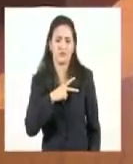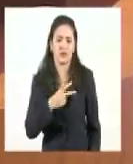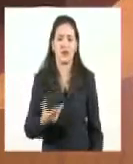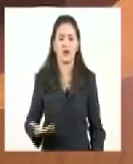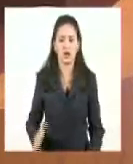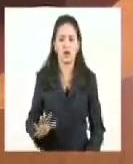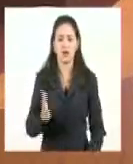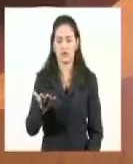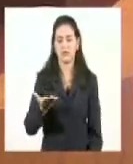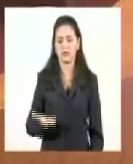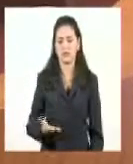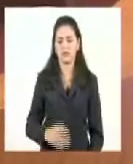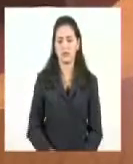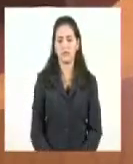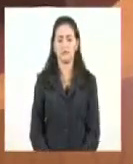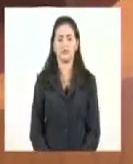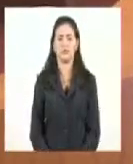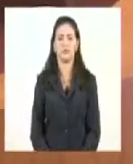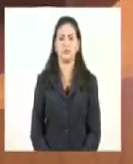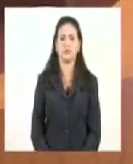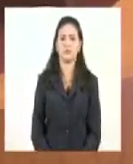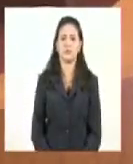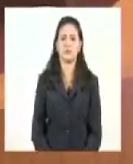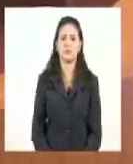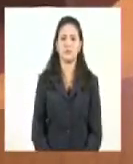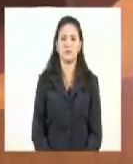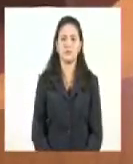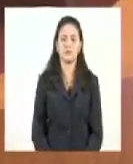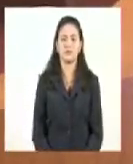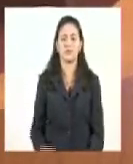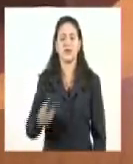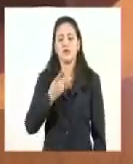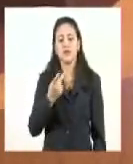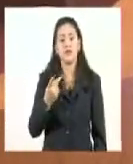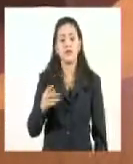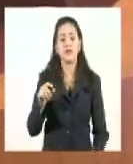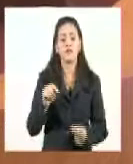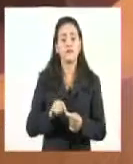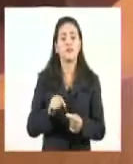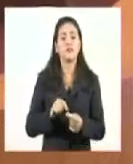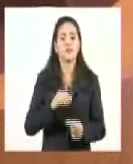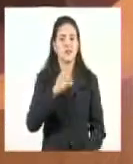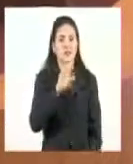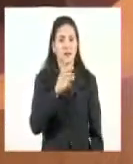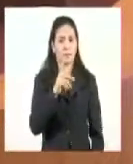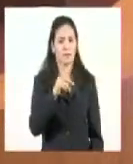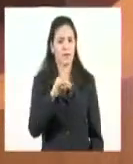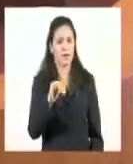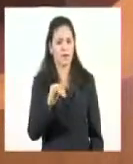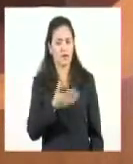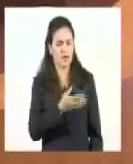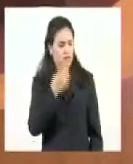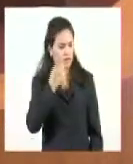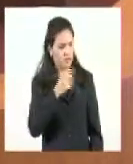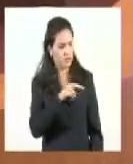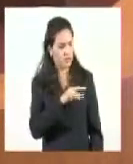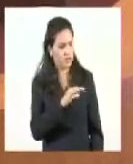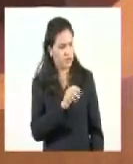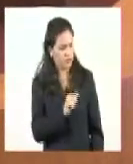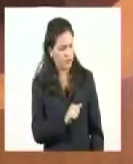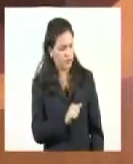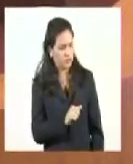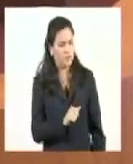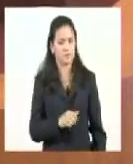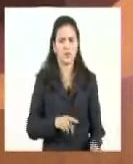forma. Falaram de fazer uma CPI, deputada Nina, veja só, para